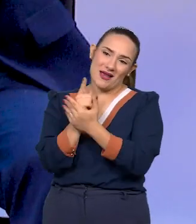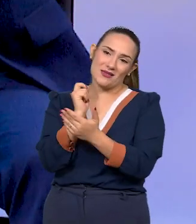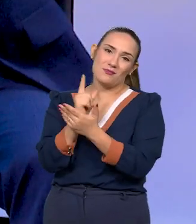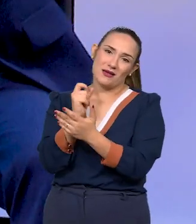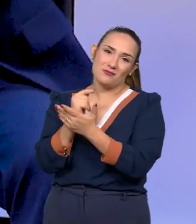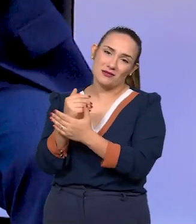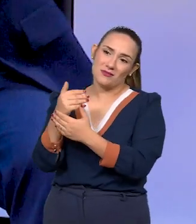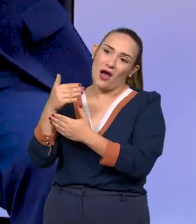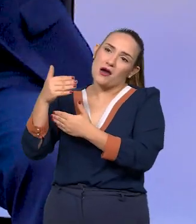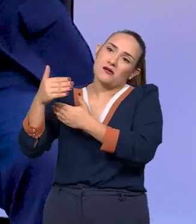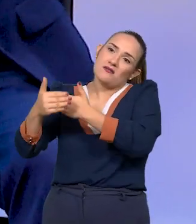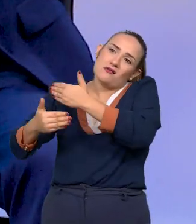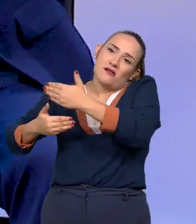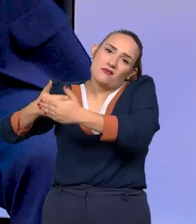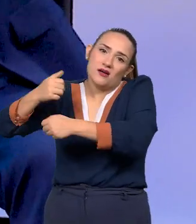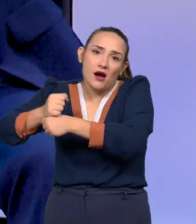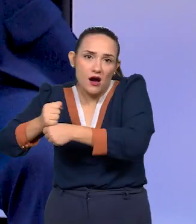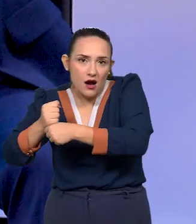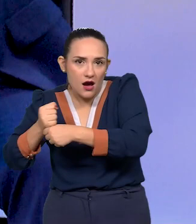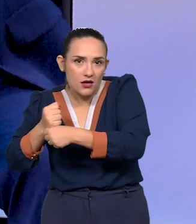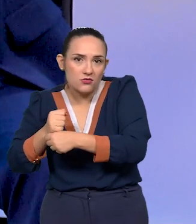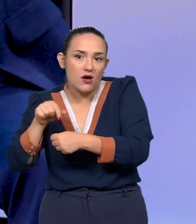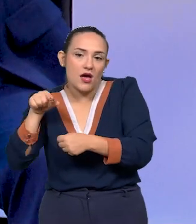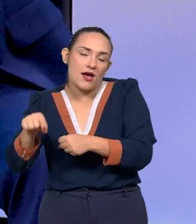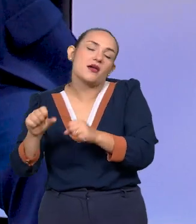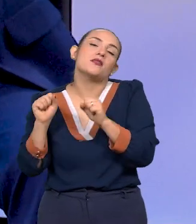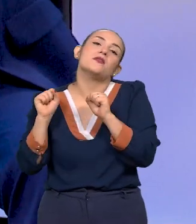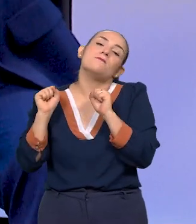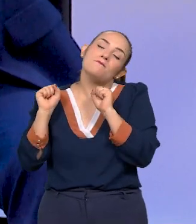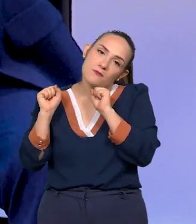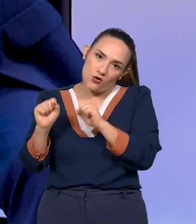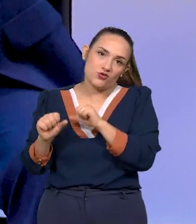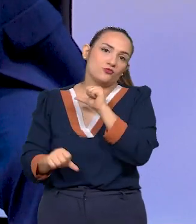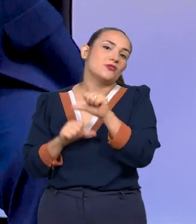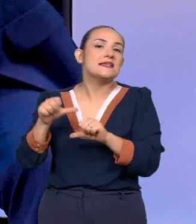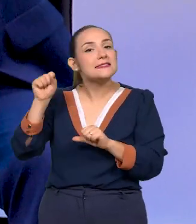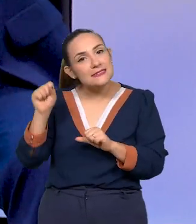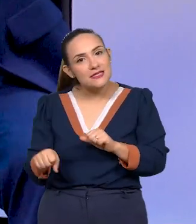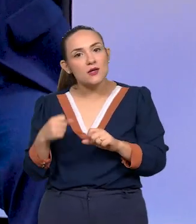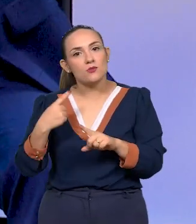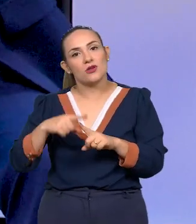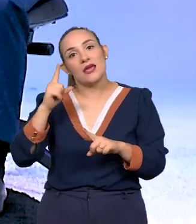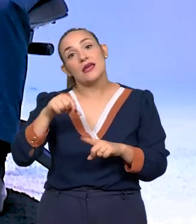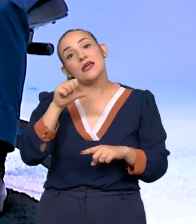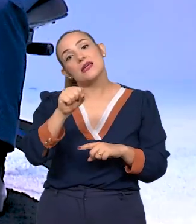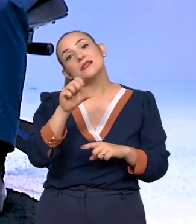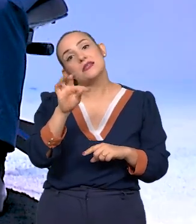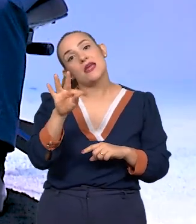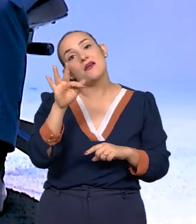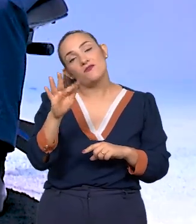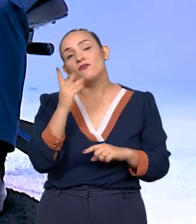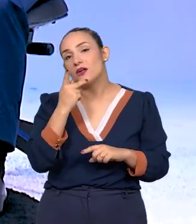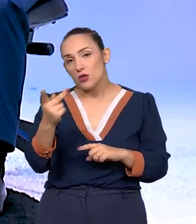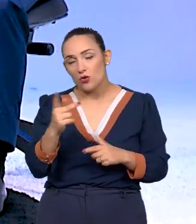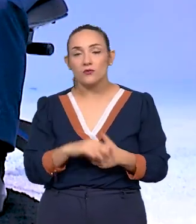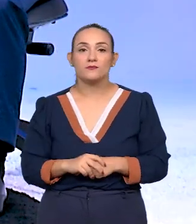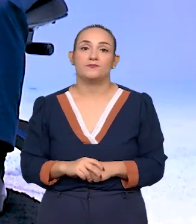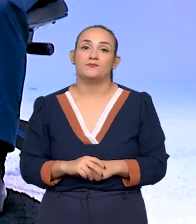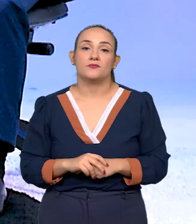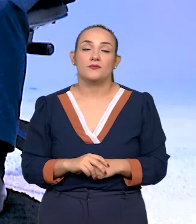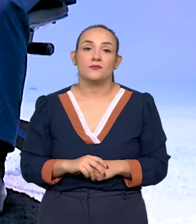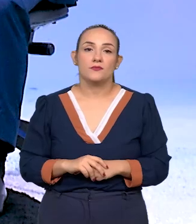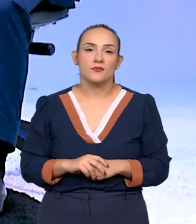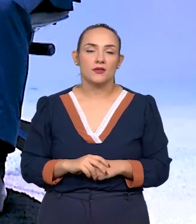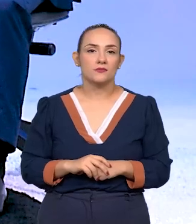a Contribuição Social sobre o Lucro Líquido, que foi objeto de análise do STF, para definir essa cessação da eficácia da coisa